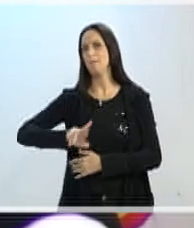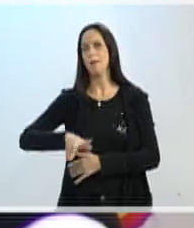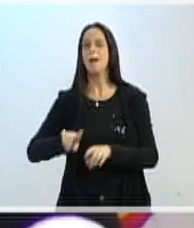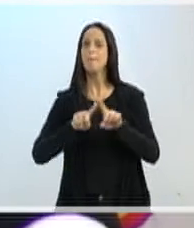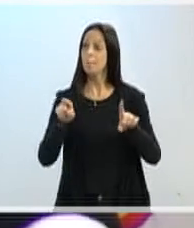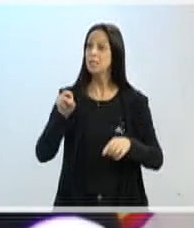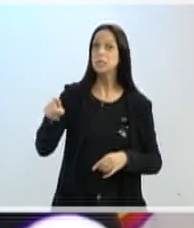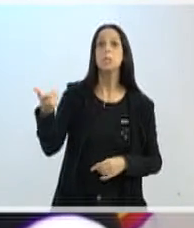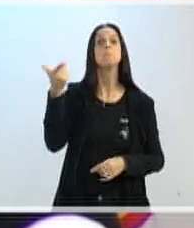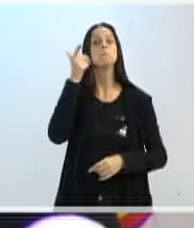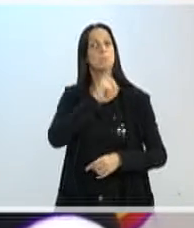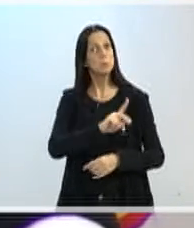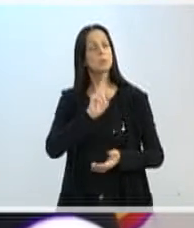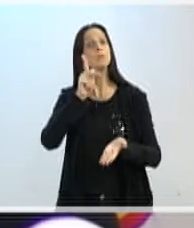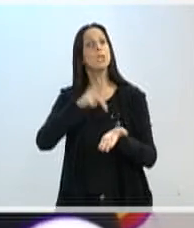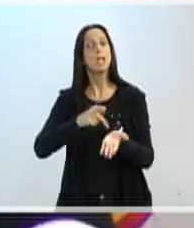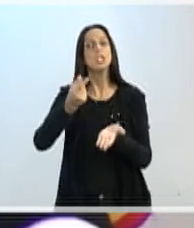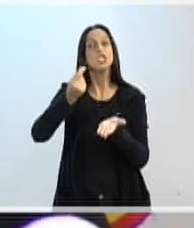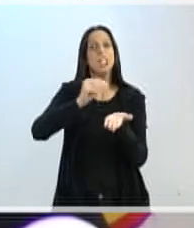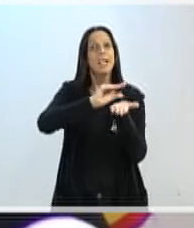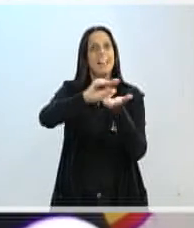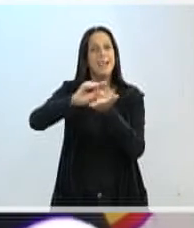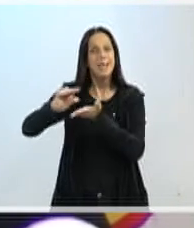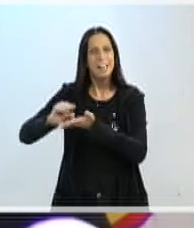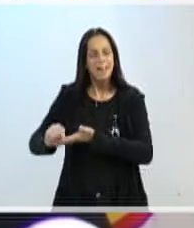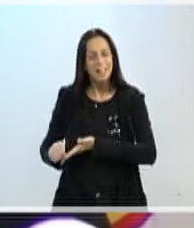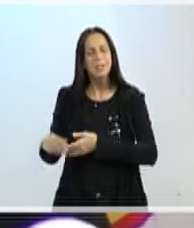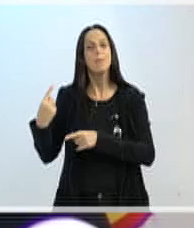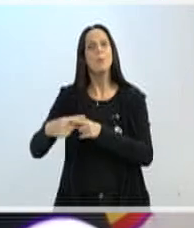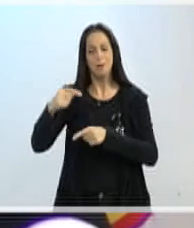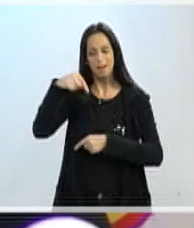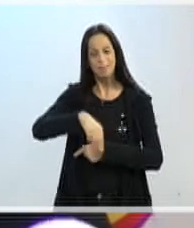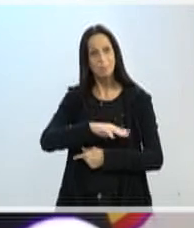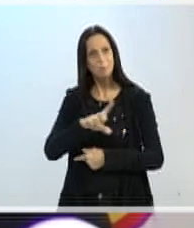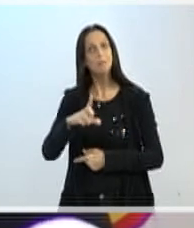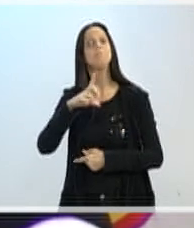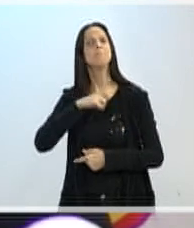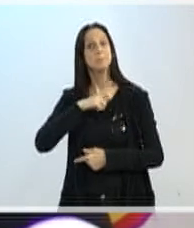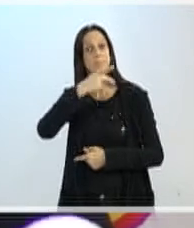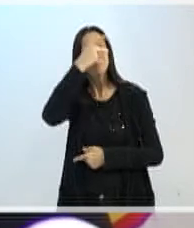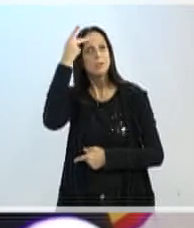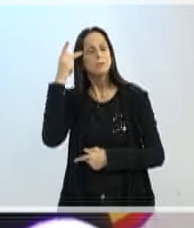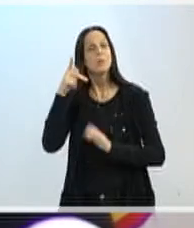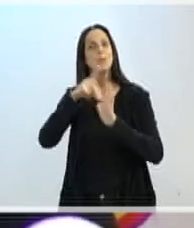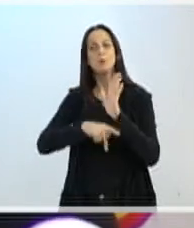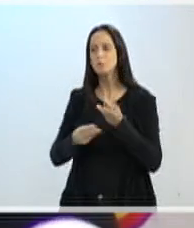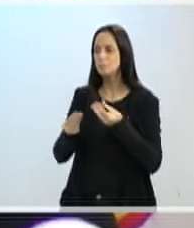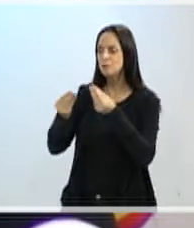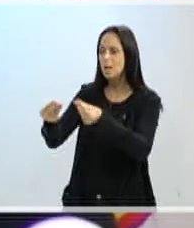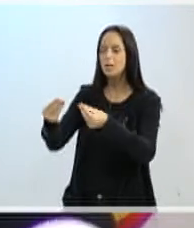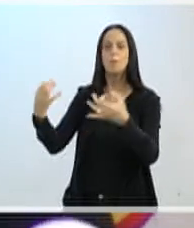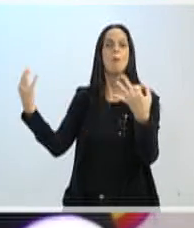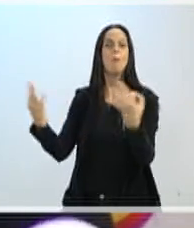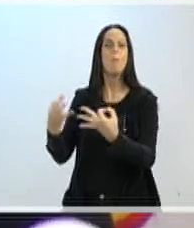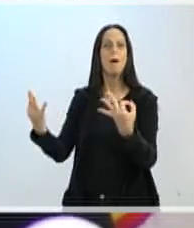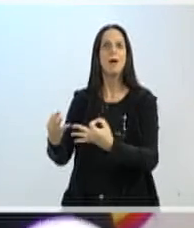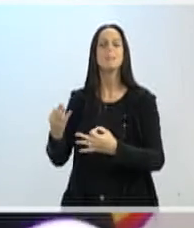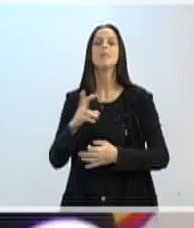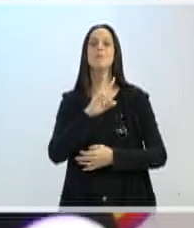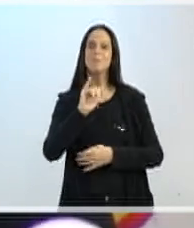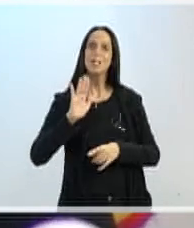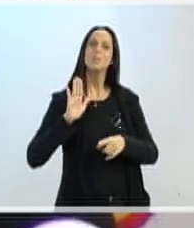conseguiu verbas por apresentar projetos bem estruturados, coerentes e que mudarão a vida das